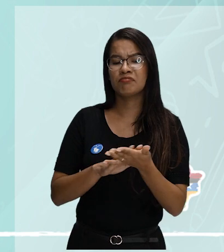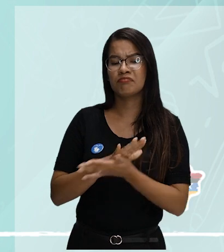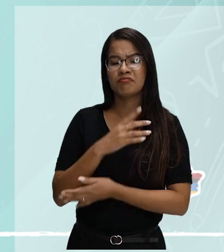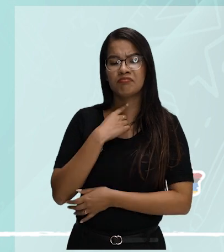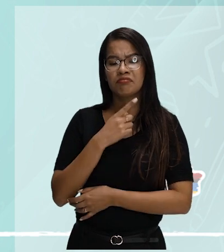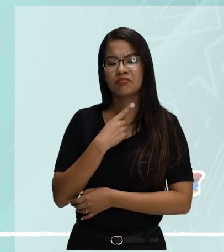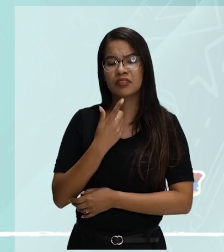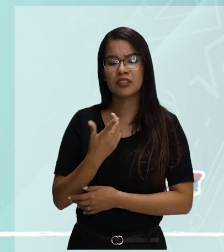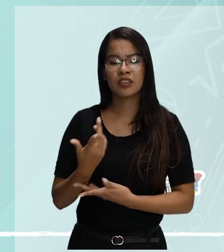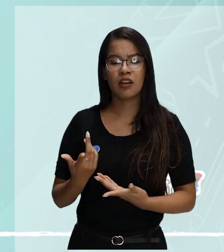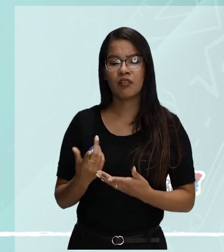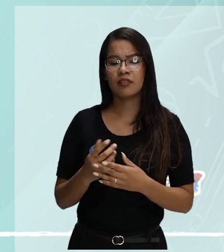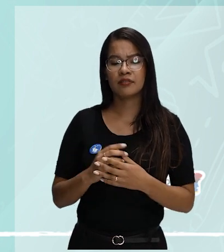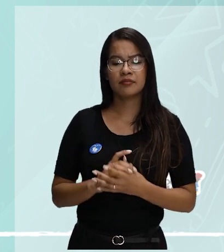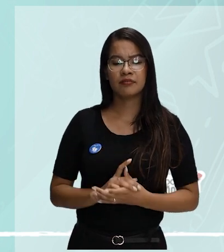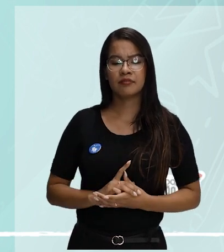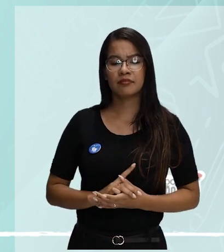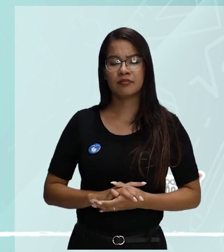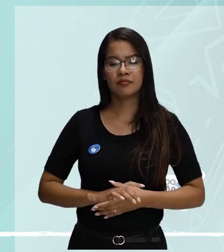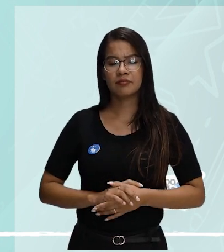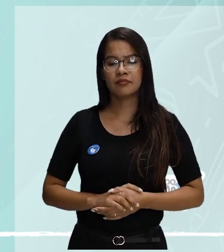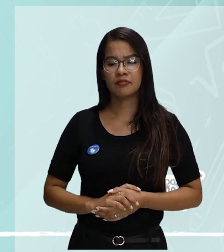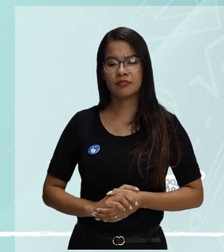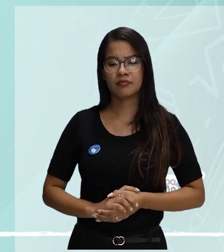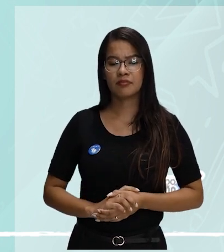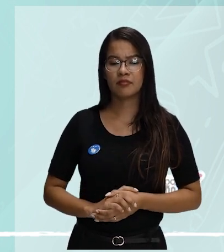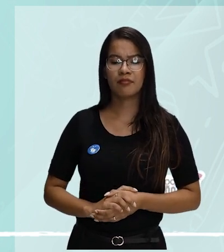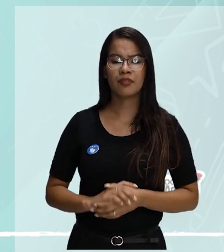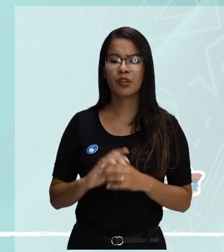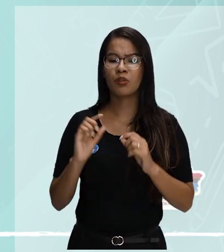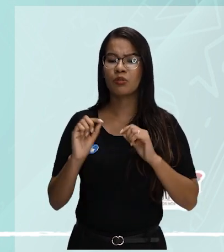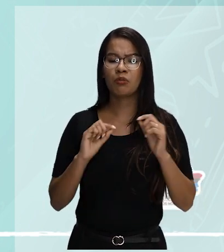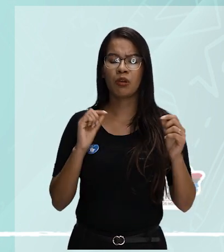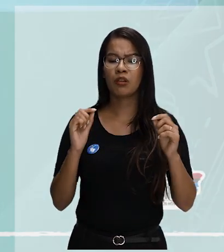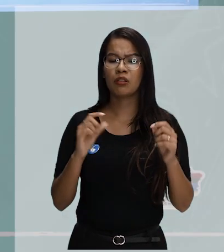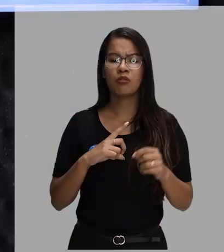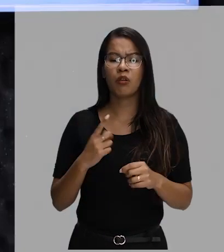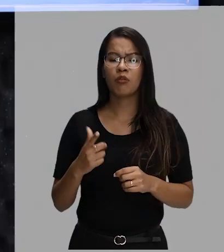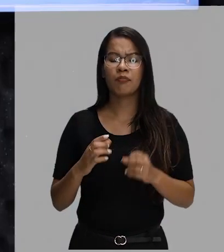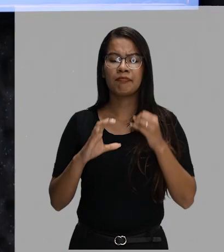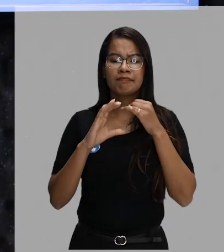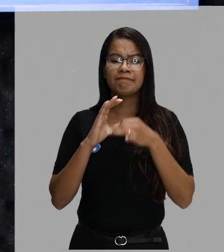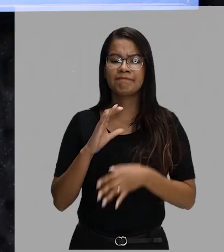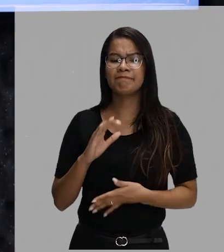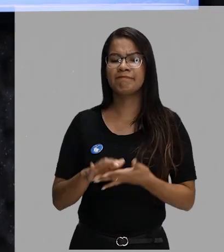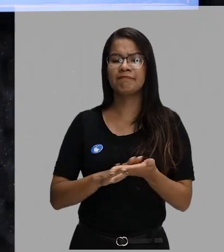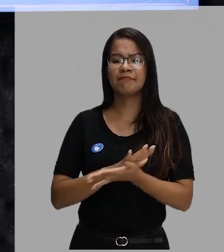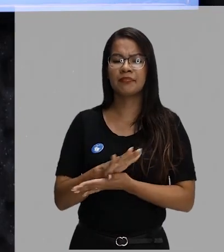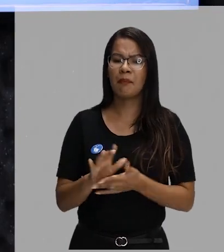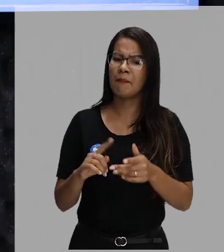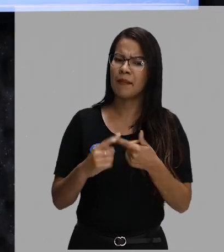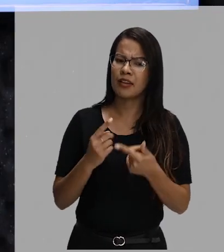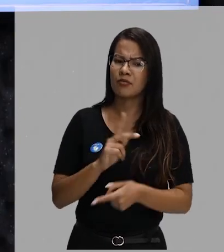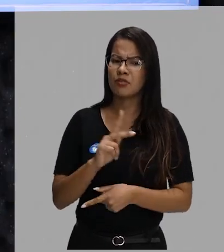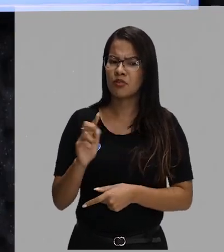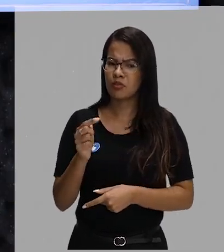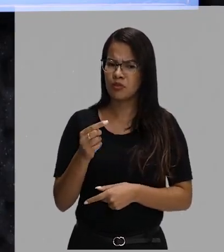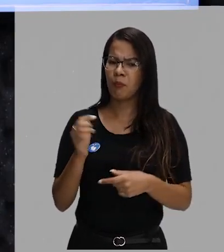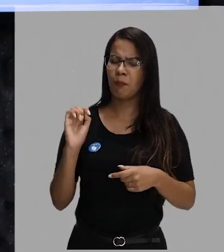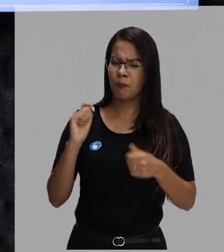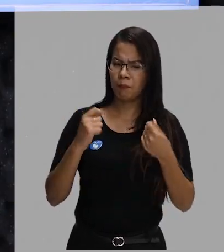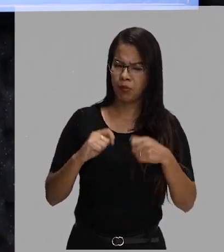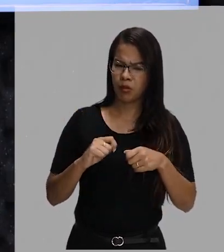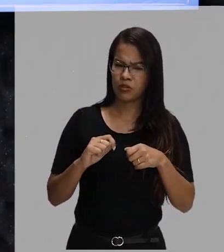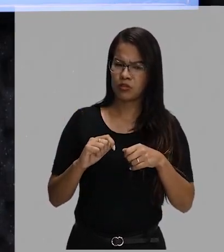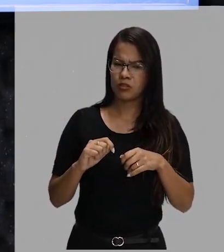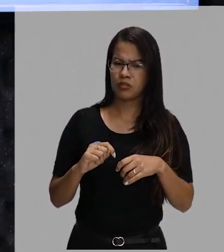nem injetora, nem sobrejetora, muito menos bijetora. Ela não tem a característica de nenhum. Ah, professor, isso pode? Pode. Ela